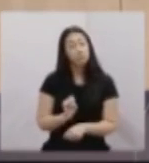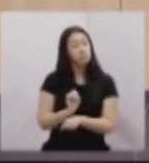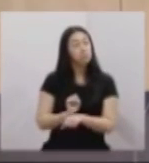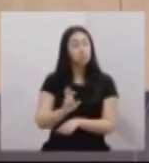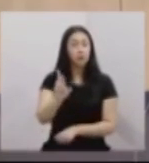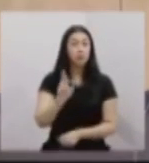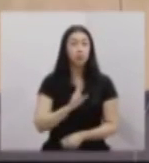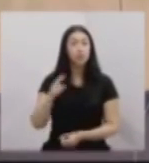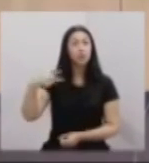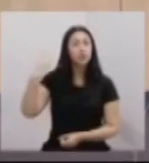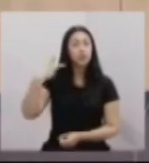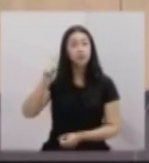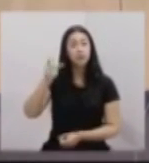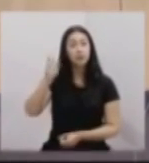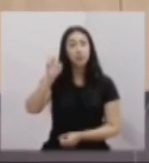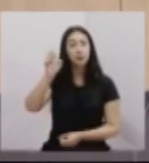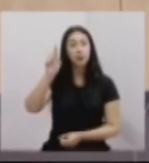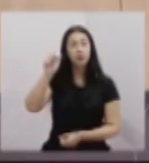manifestação, vereador Hernani Barreto.